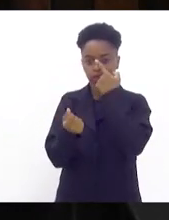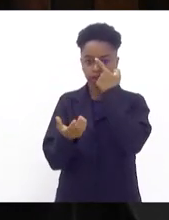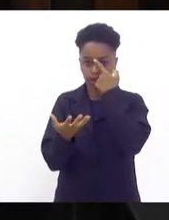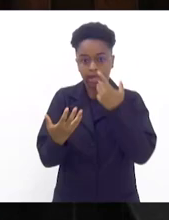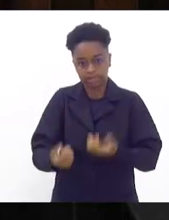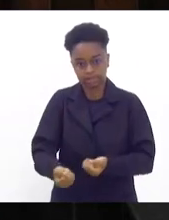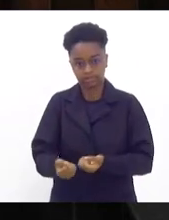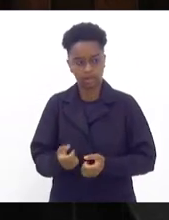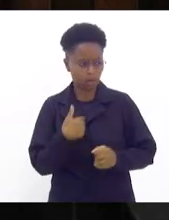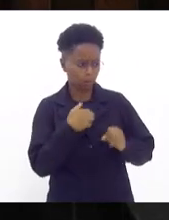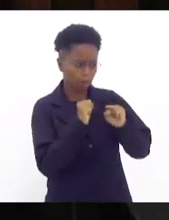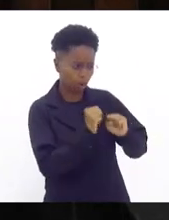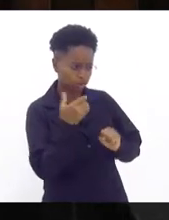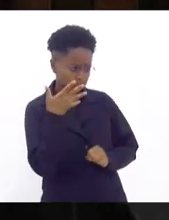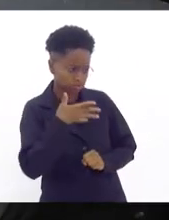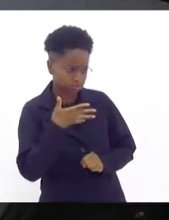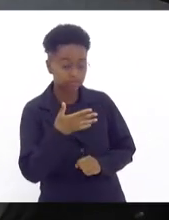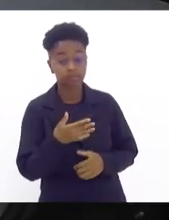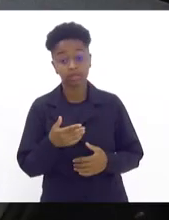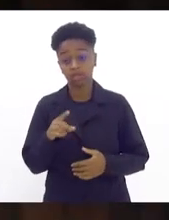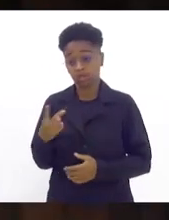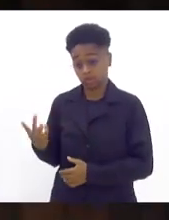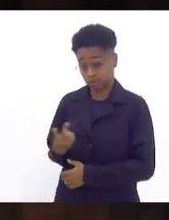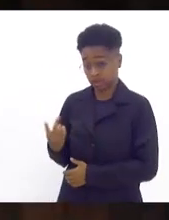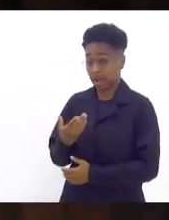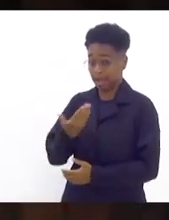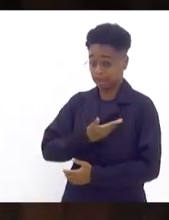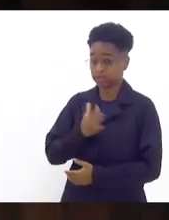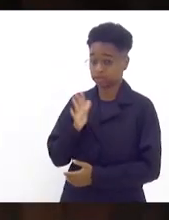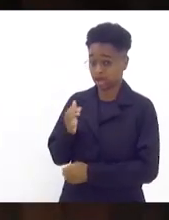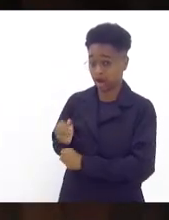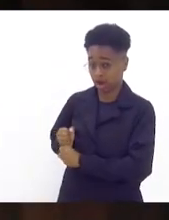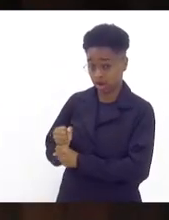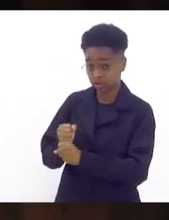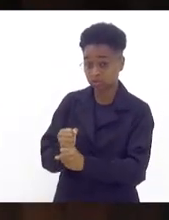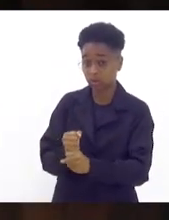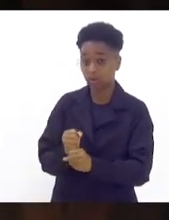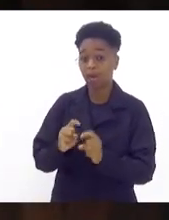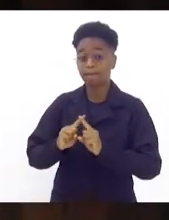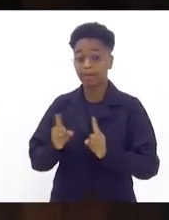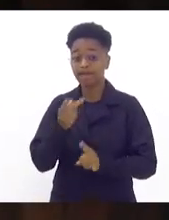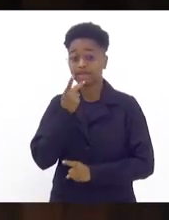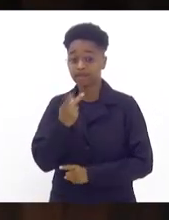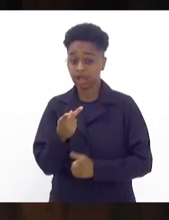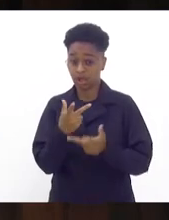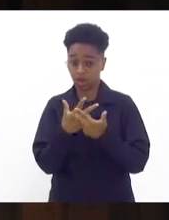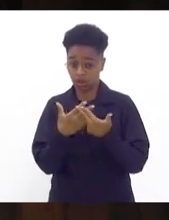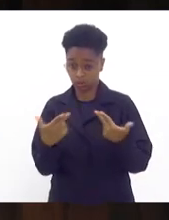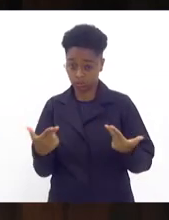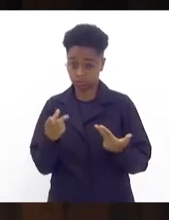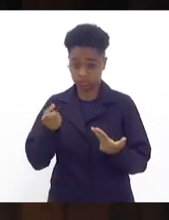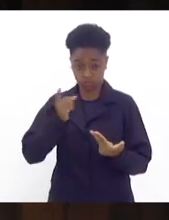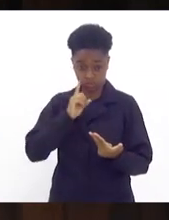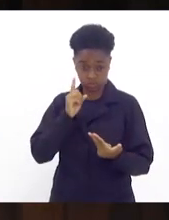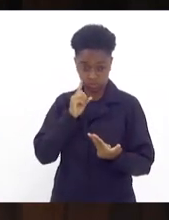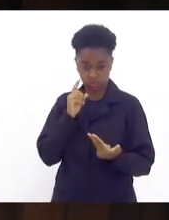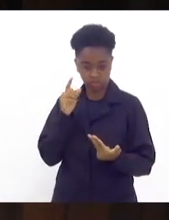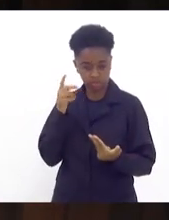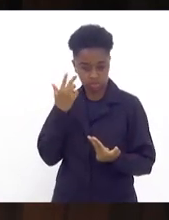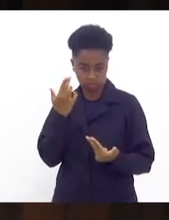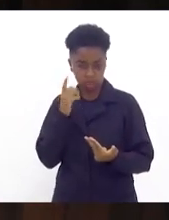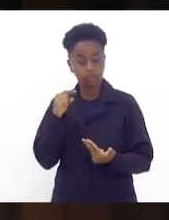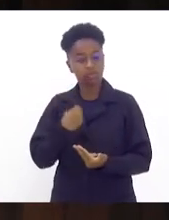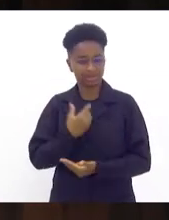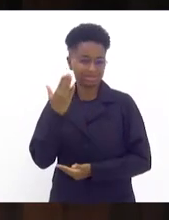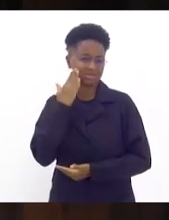Lógico, deputado. Pela amizade que nós temos há bastante tempo, falando palavras do dia a dia, nós sabemos que existe